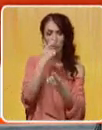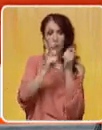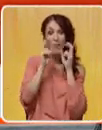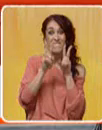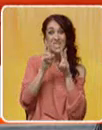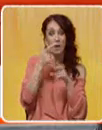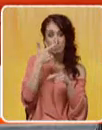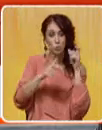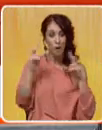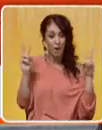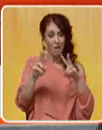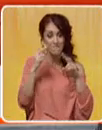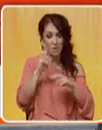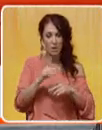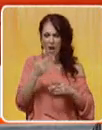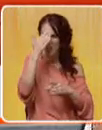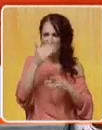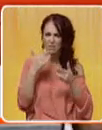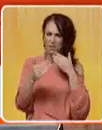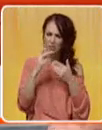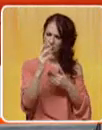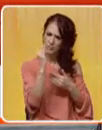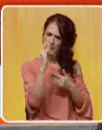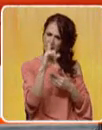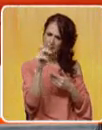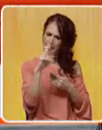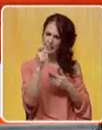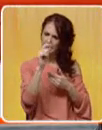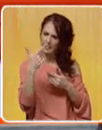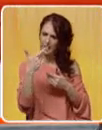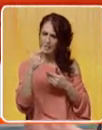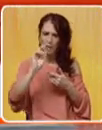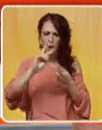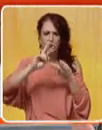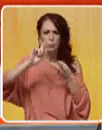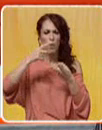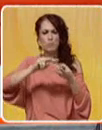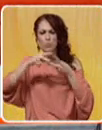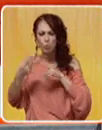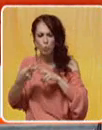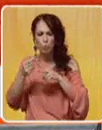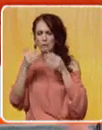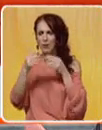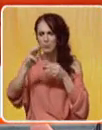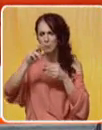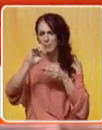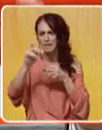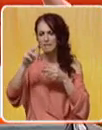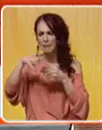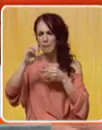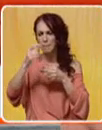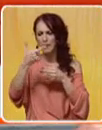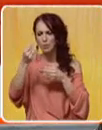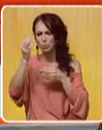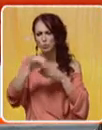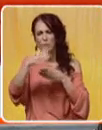assistir Suponho que ainda no teatro Vilar É porque depois nós mudamos para o Teatro Maria matados não sei se isto é Maria matados e onde convidá Tu